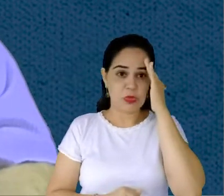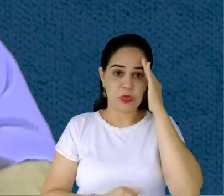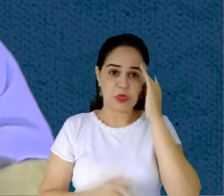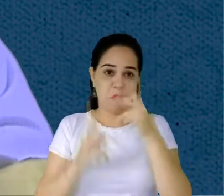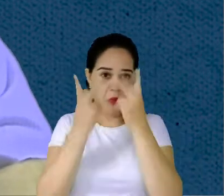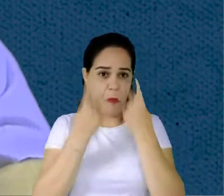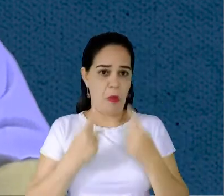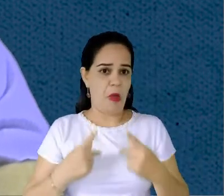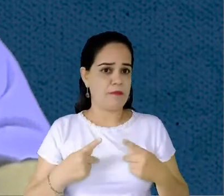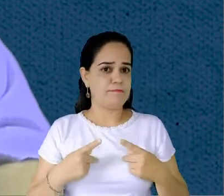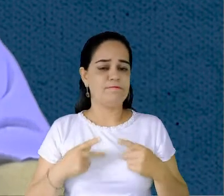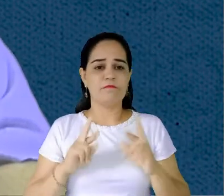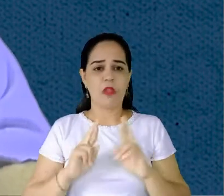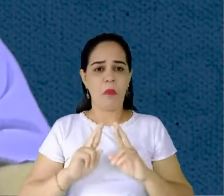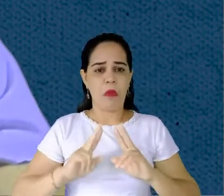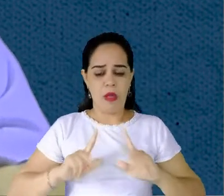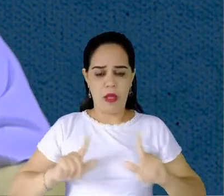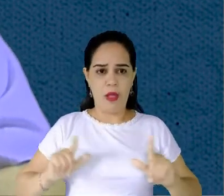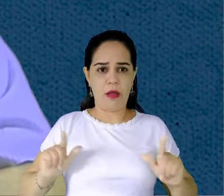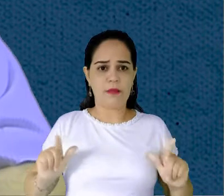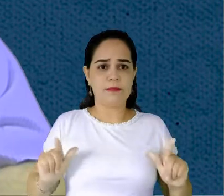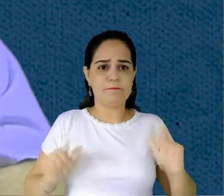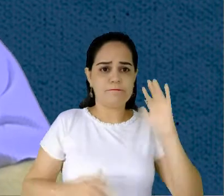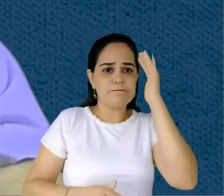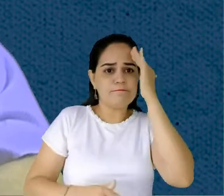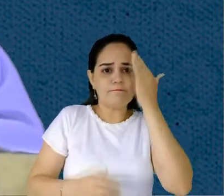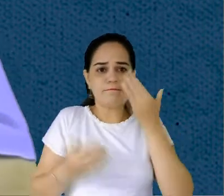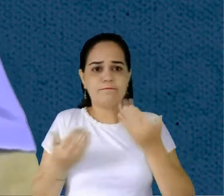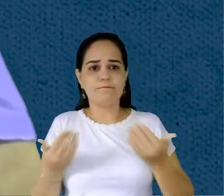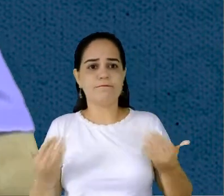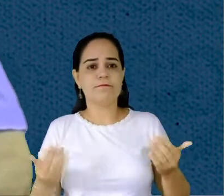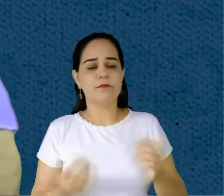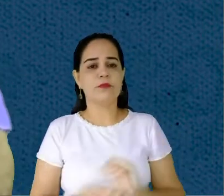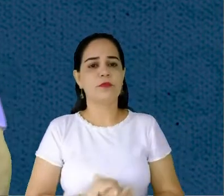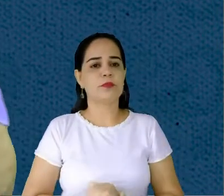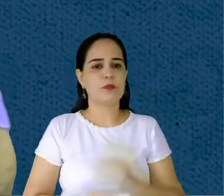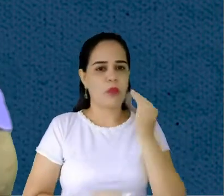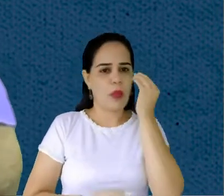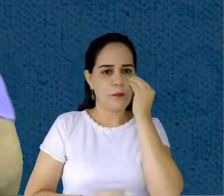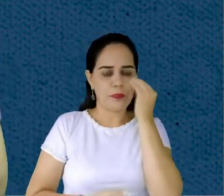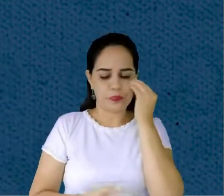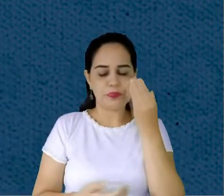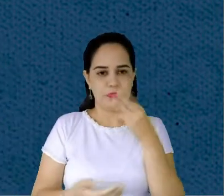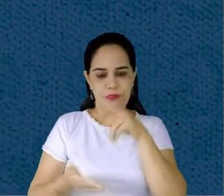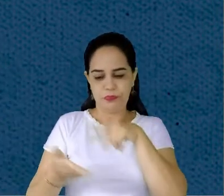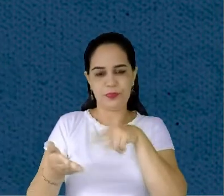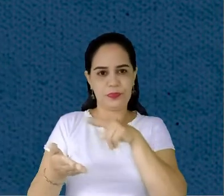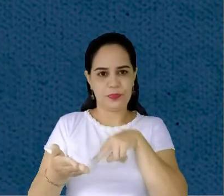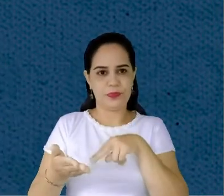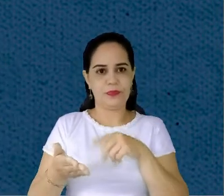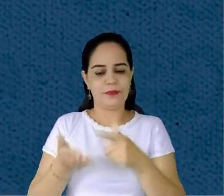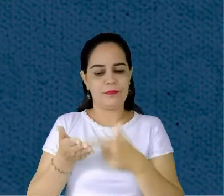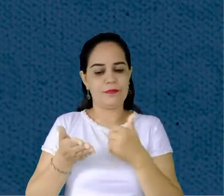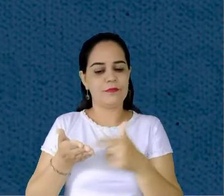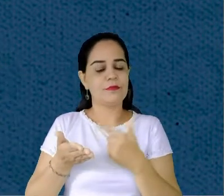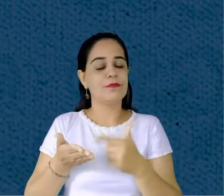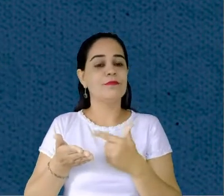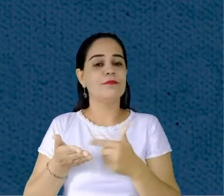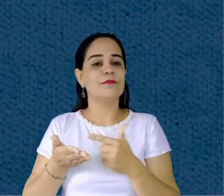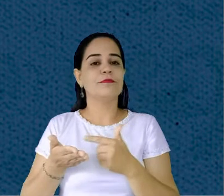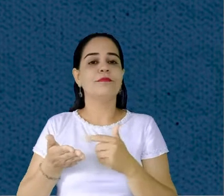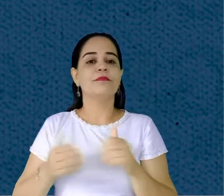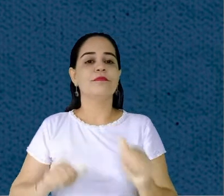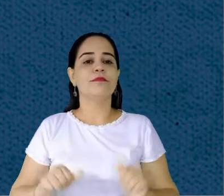digamos assim, a lógica puramente humana. Vamos então escutar com atenção a leitura do livro dos Atos